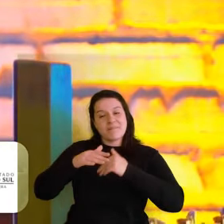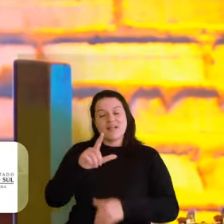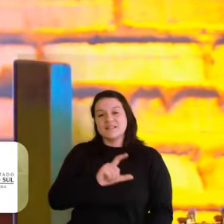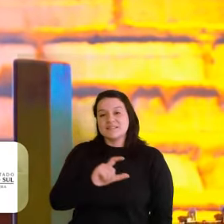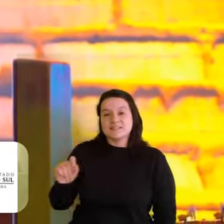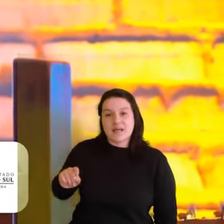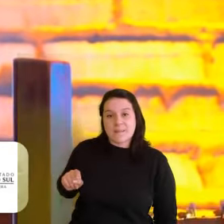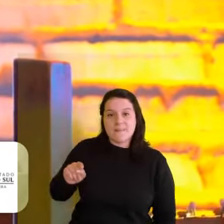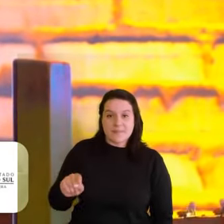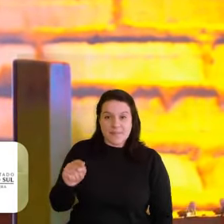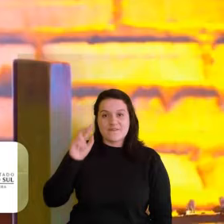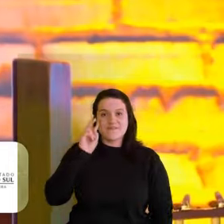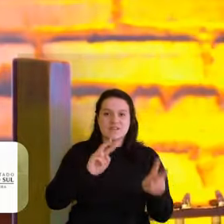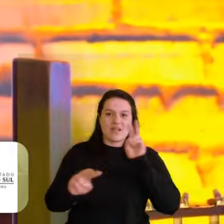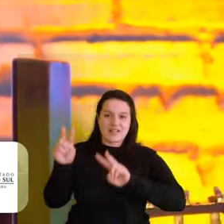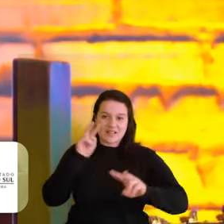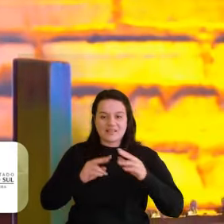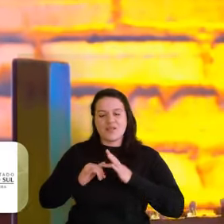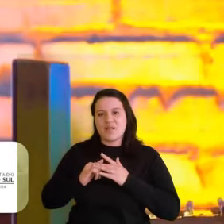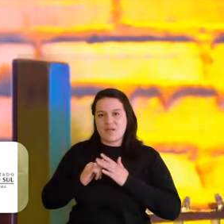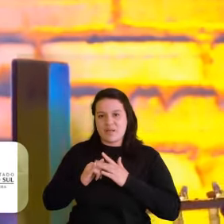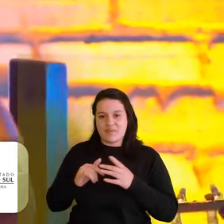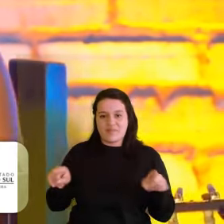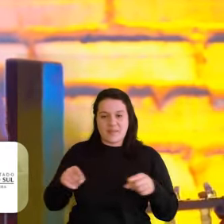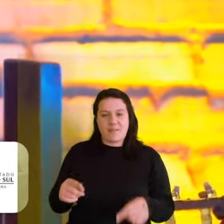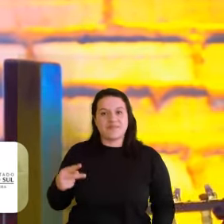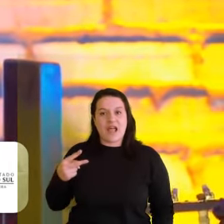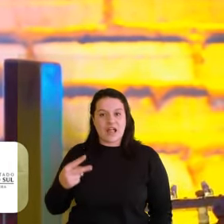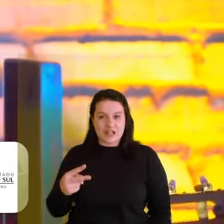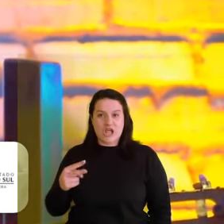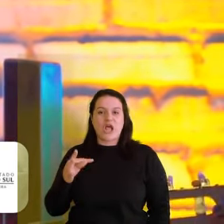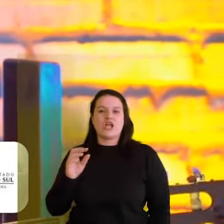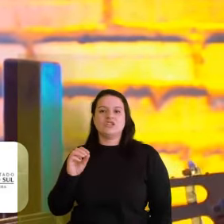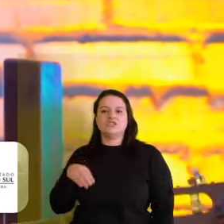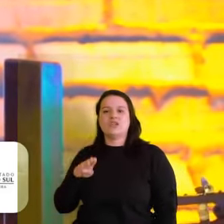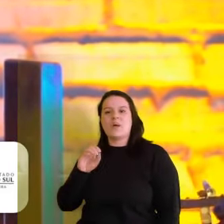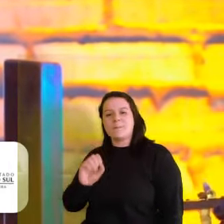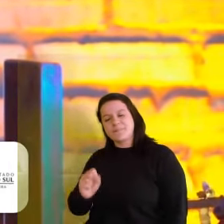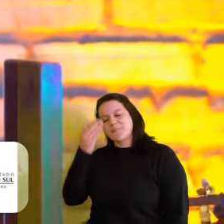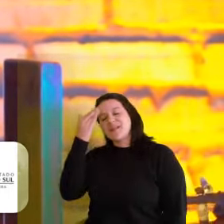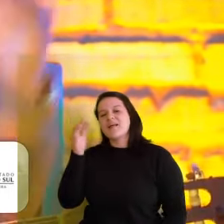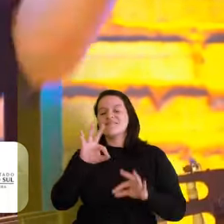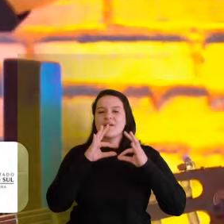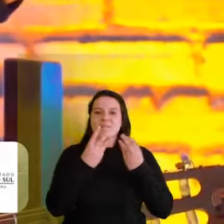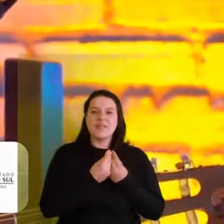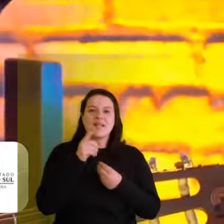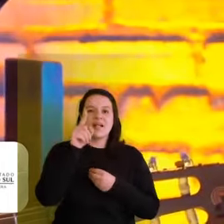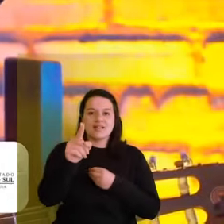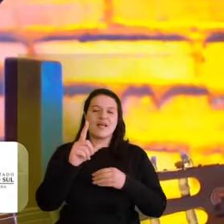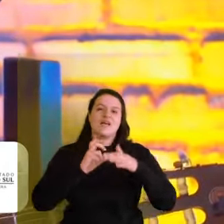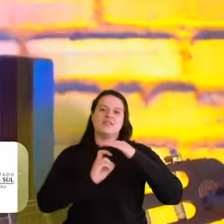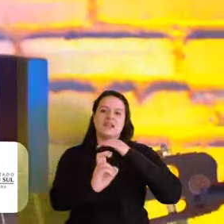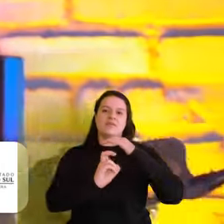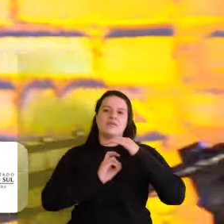visualizações no YouTube da música Dois Tomos. Obrigado pelo carinho, obrigado a minha família também, toda que está lá em Telêmaco Borba e também em Pato Branco. Valeu, Márcio.